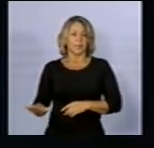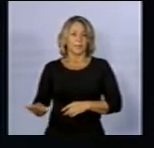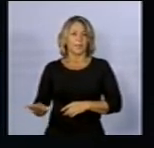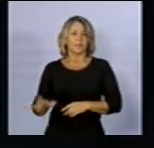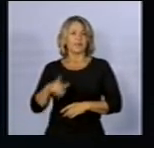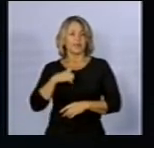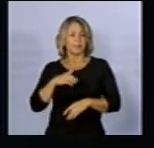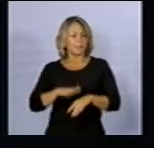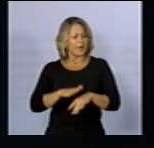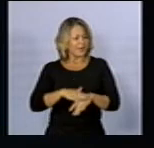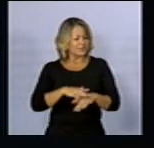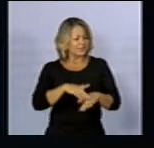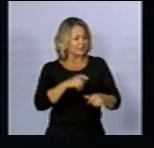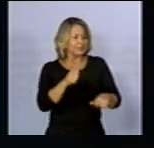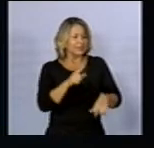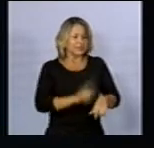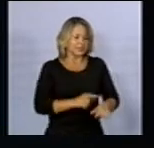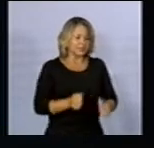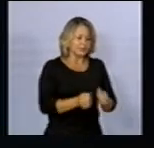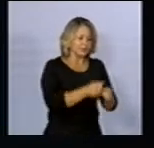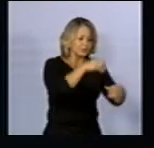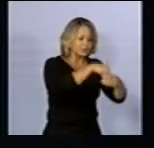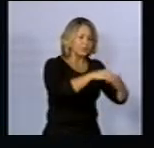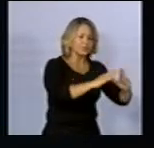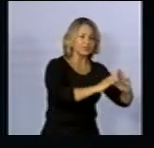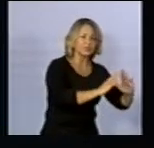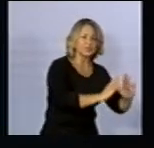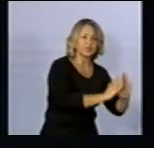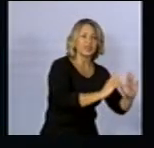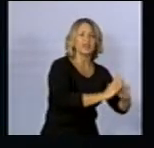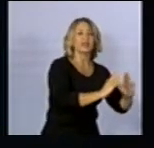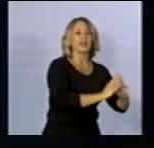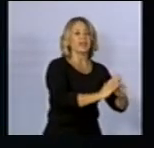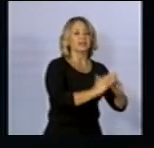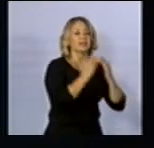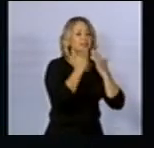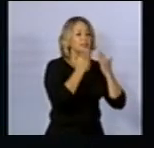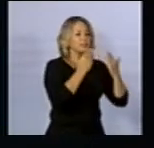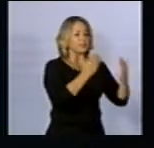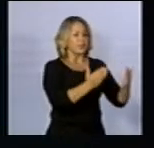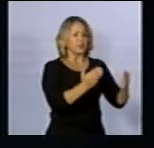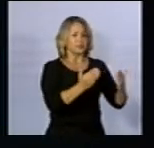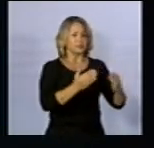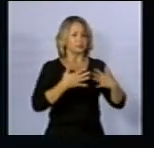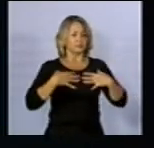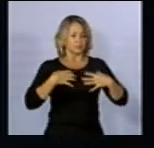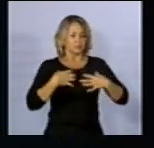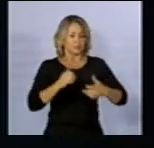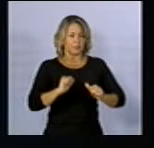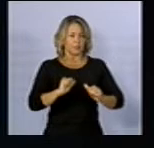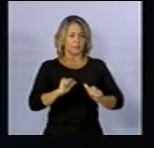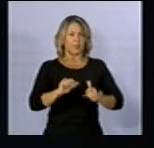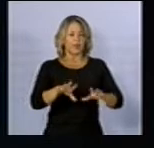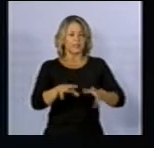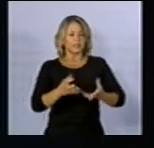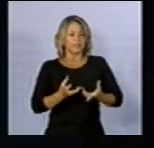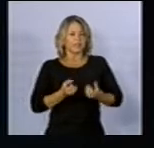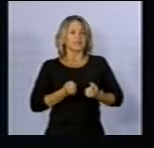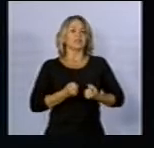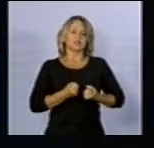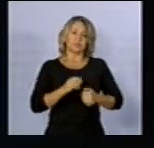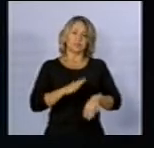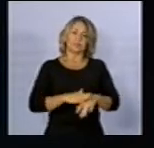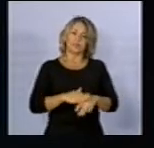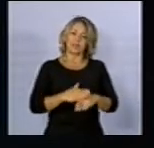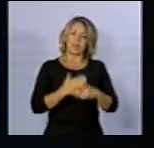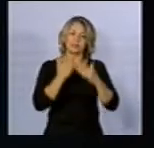passam a maior parte do tempo na residência e apresentam biologicamente uma maior vulnerabilidade a esse